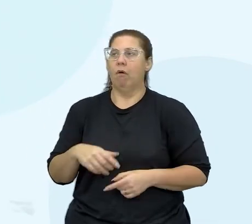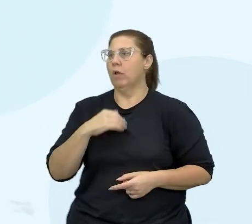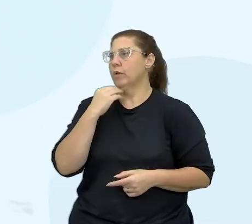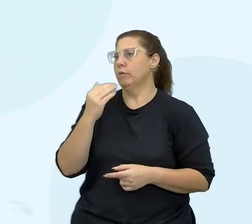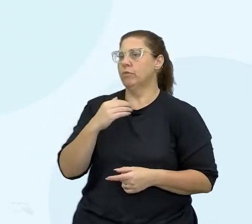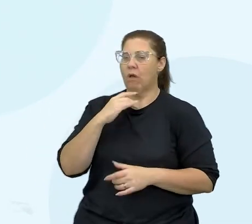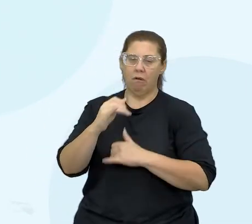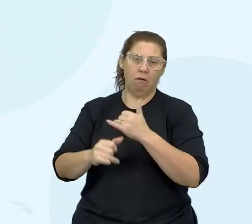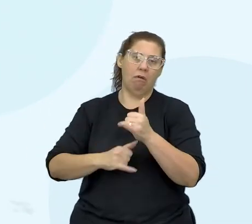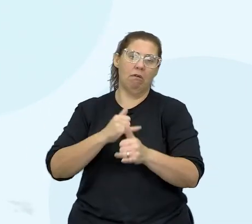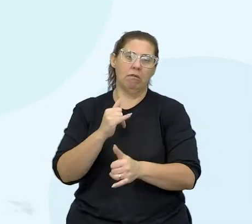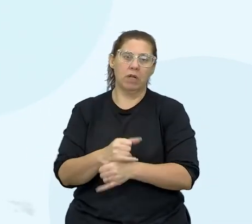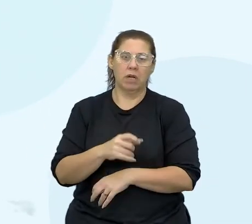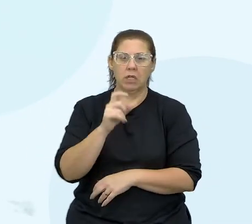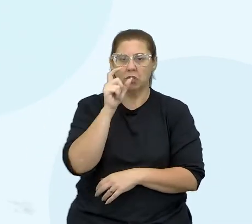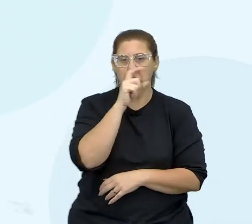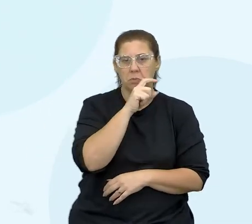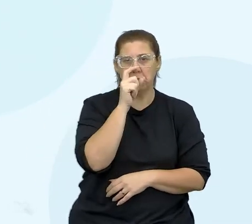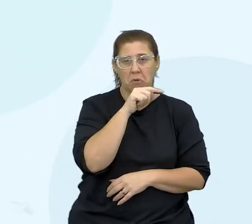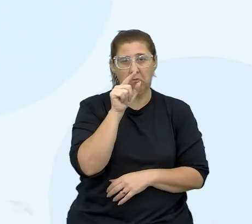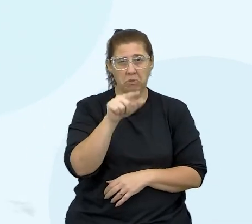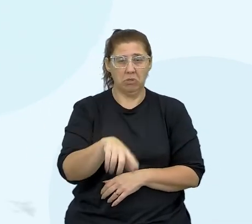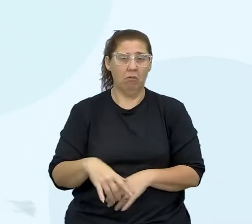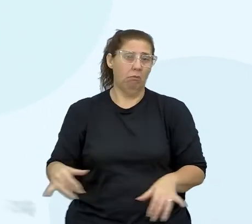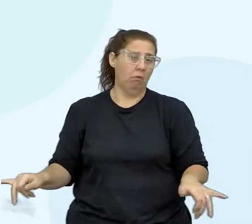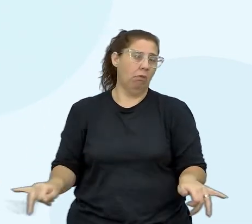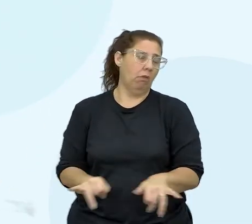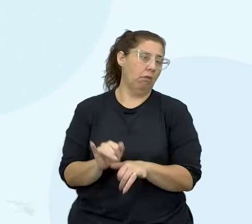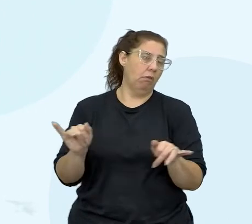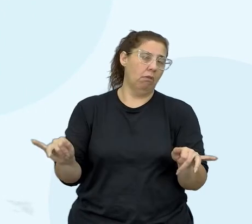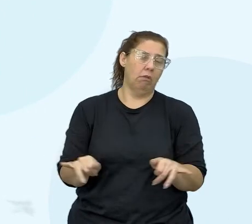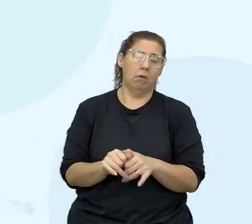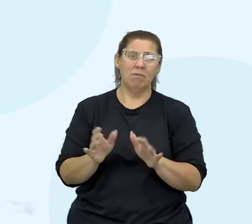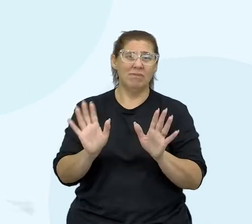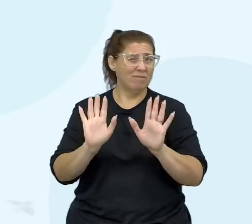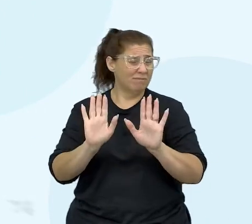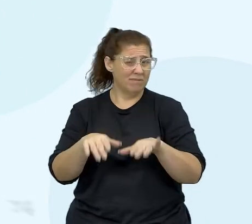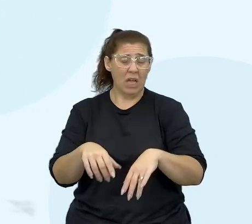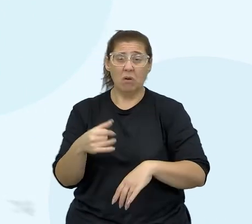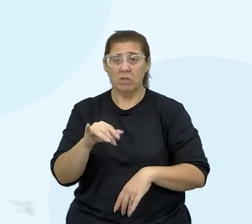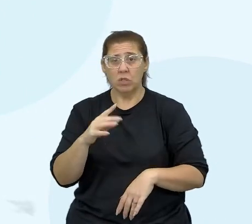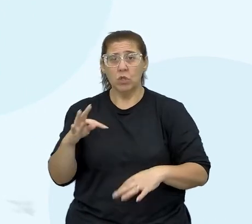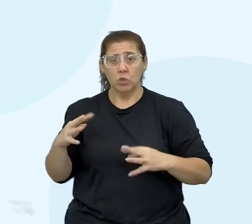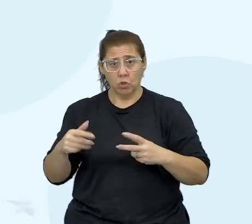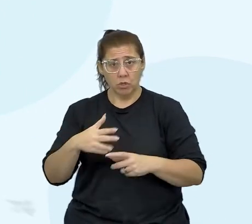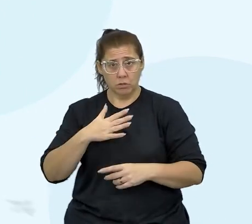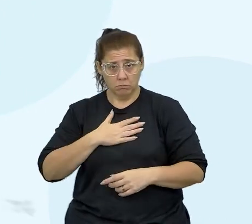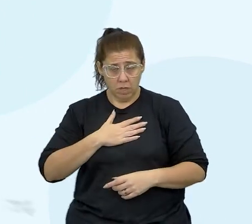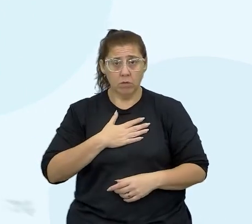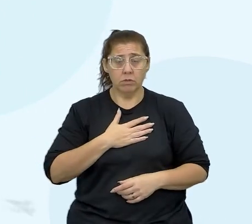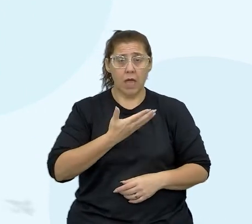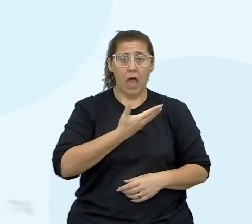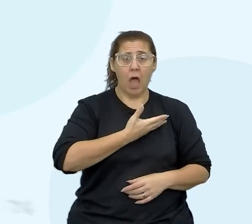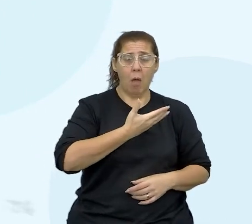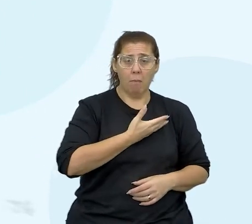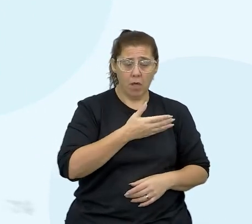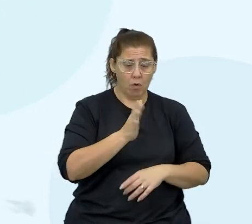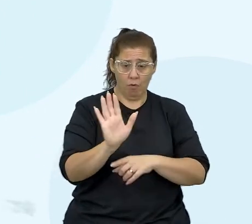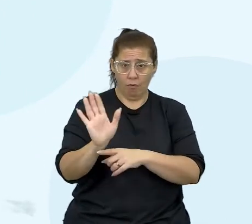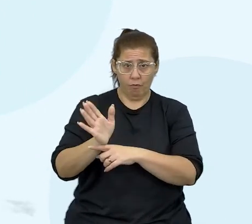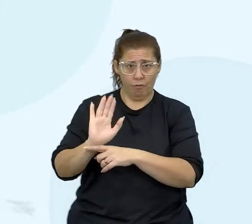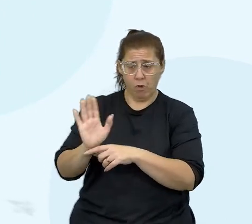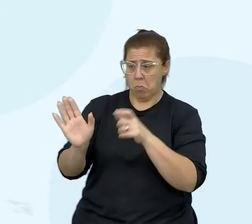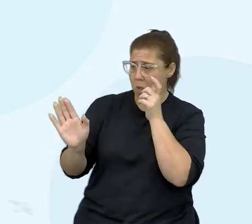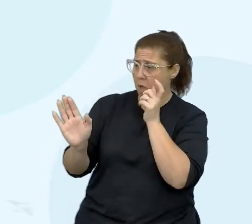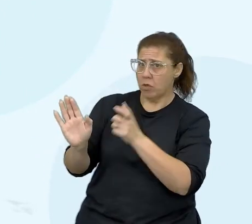a internet é mentira, vocês são fúteis. Não é questão de ser fútil. Se todos meus amigos assistiram um filme e eu vou conversar com eles, eu sou a